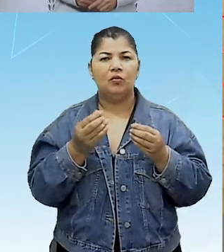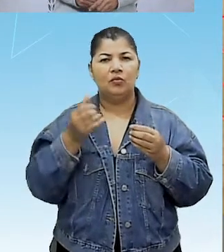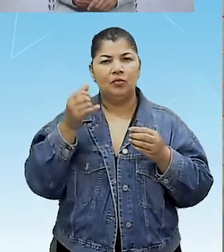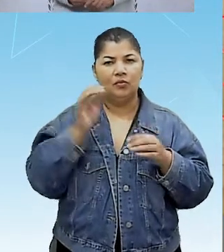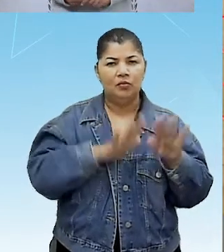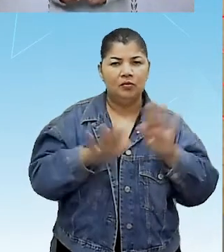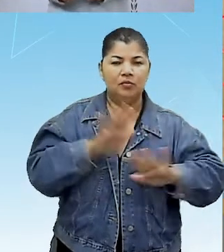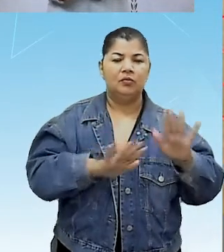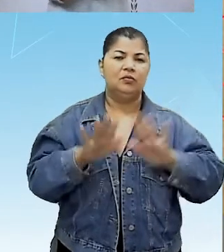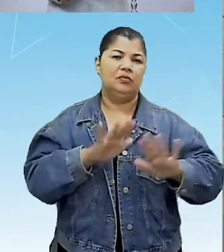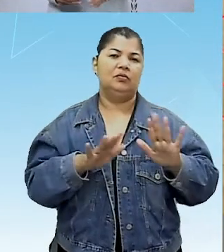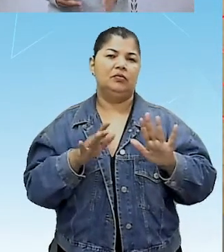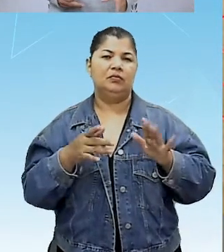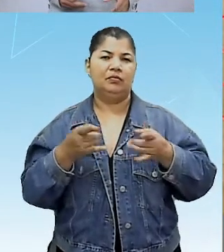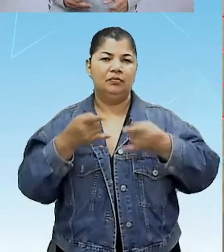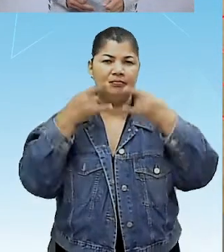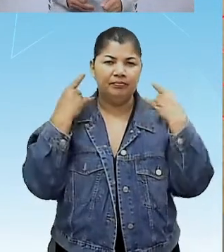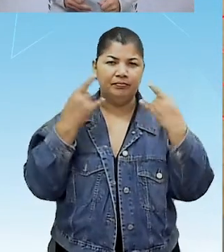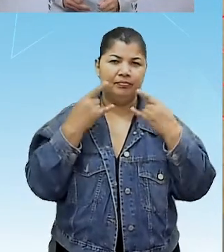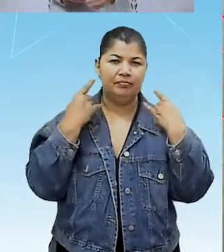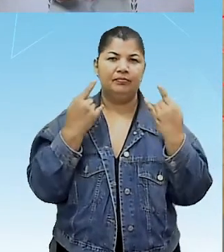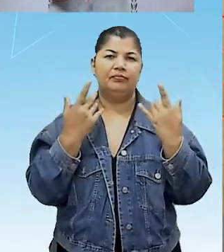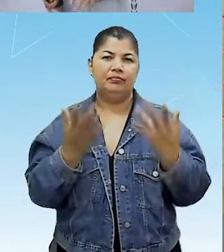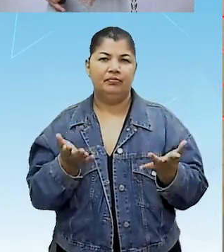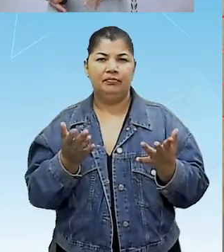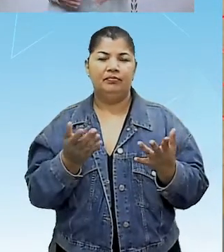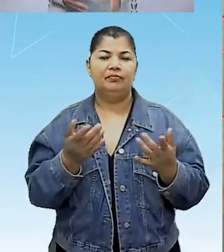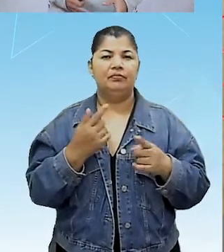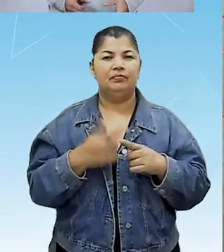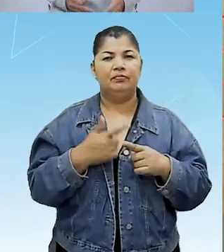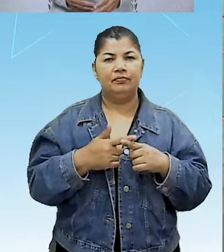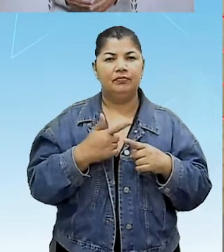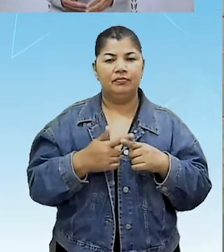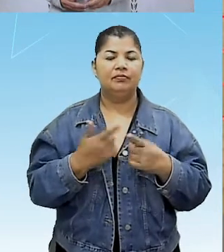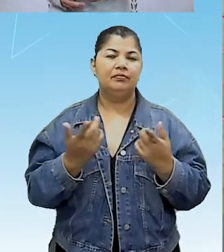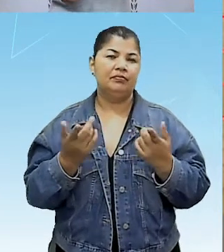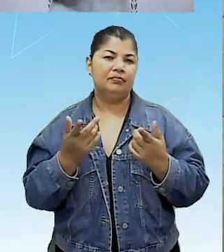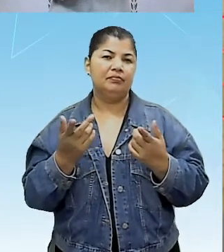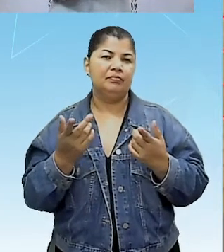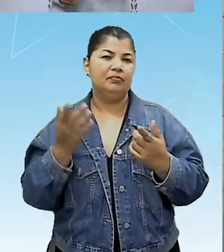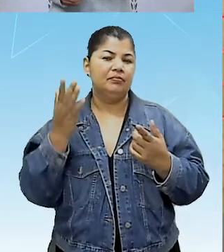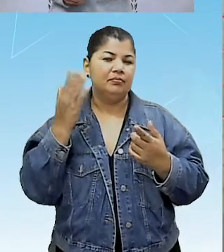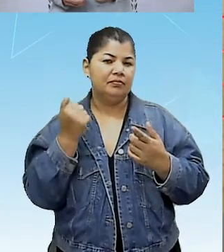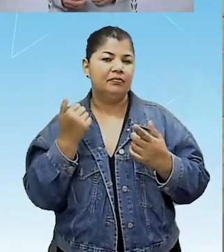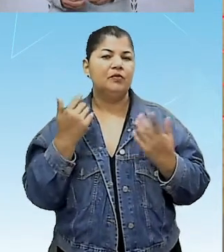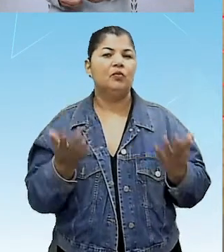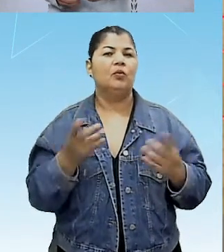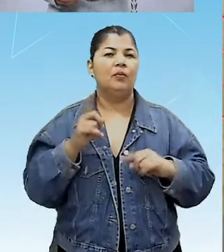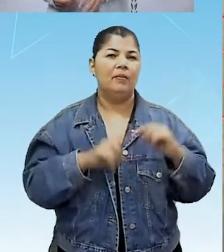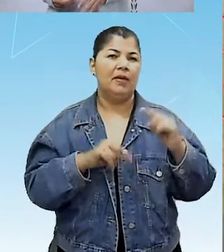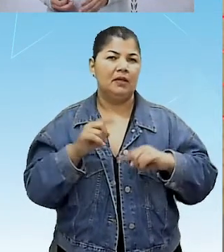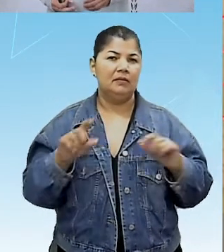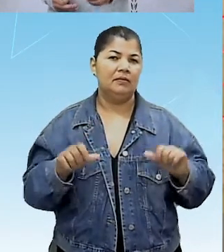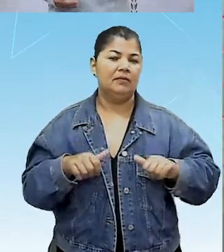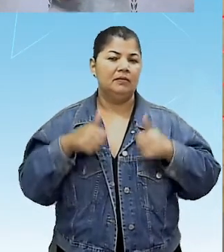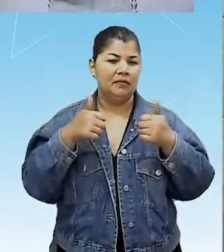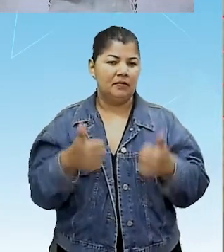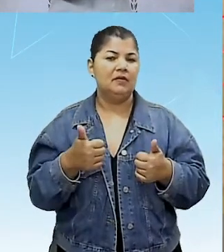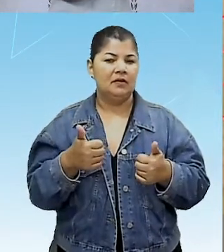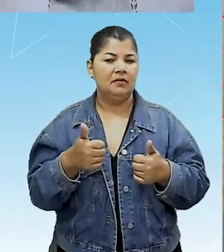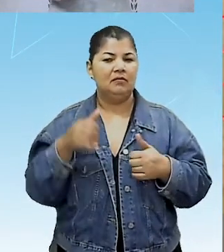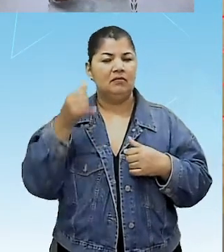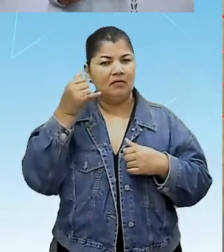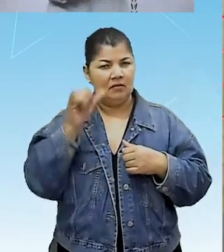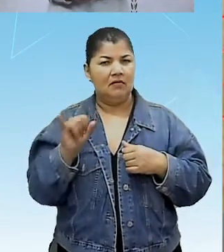máscaras utilizadas, né? Sabendo-se, é claro, qual é o tipo de material que melhor